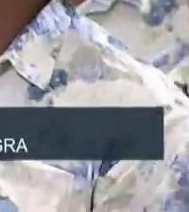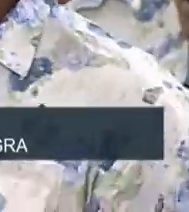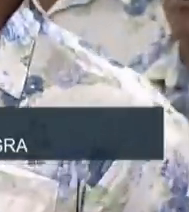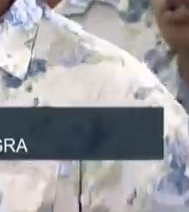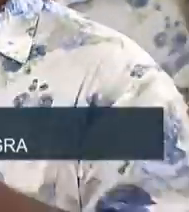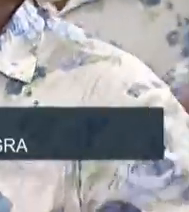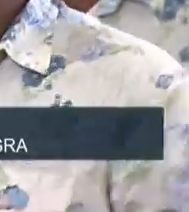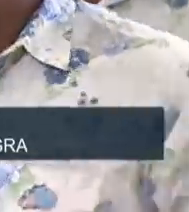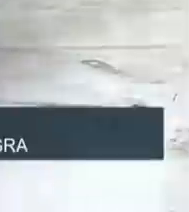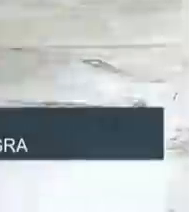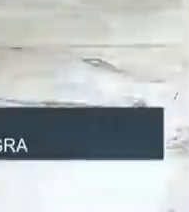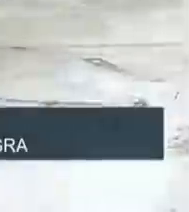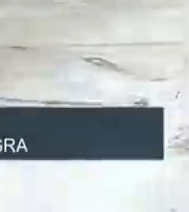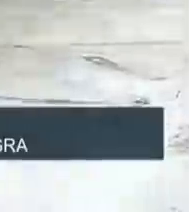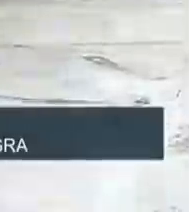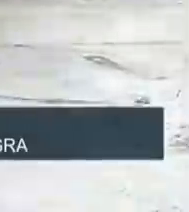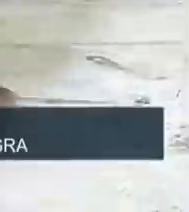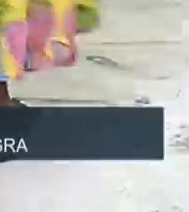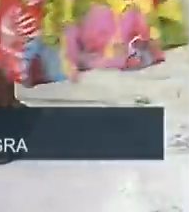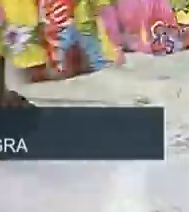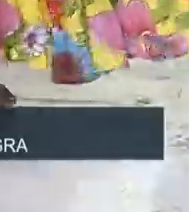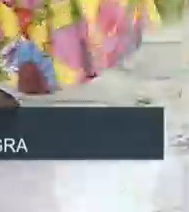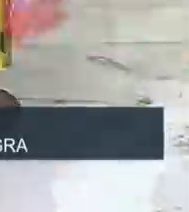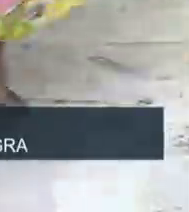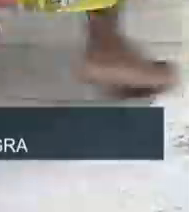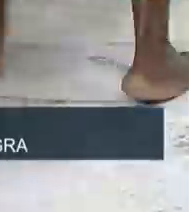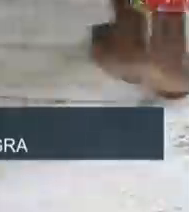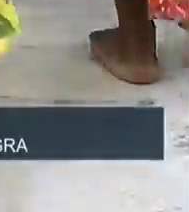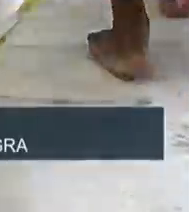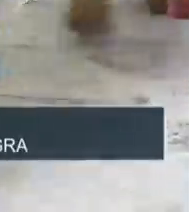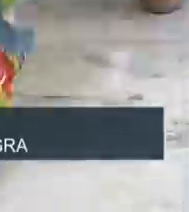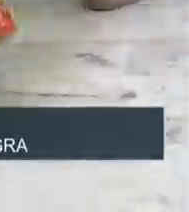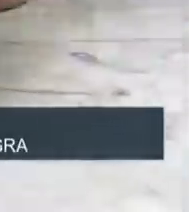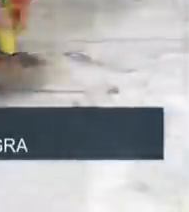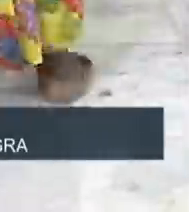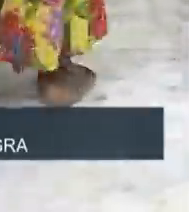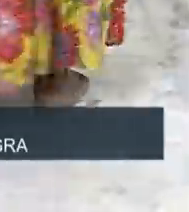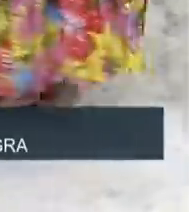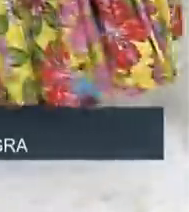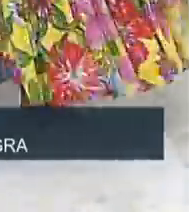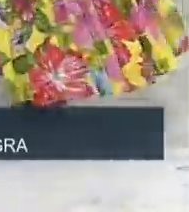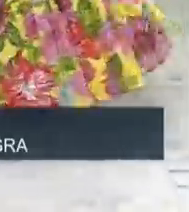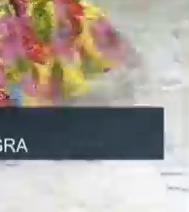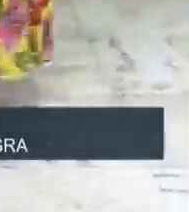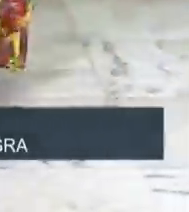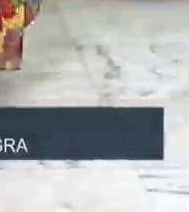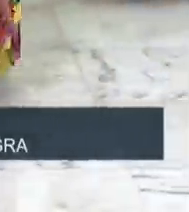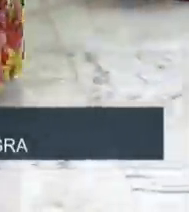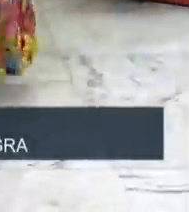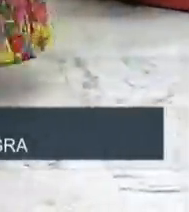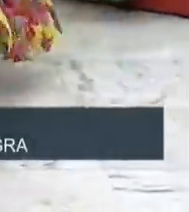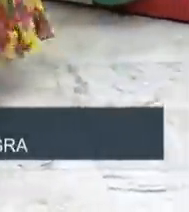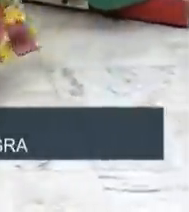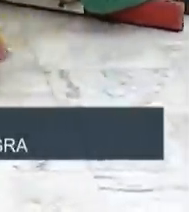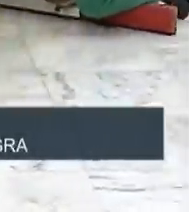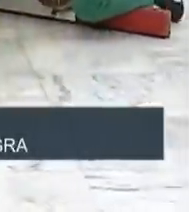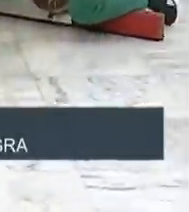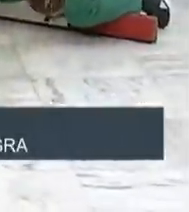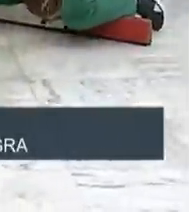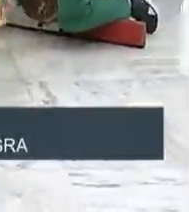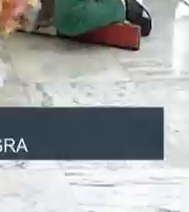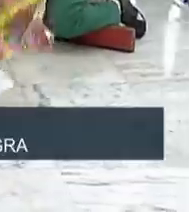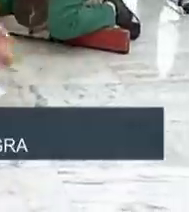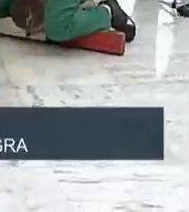deeiro vamos embora ano que vem a gente volta Nossa Senhora ano que vem a gente volta deus de